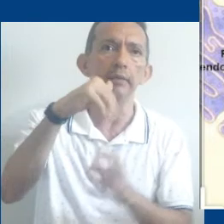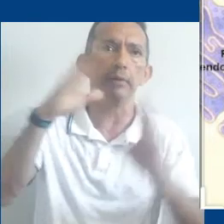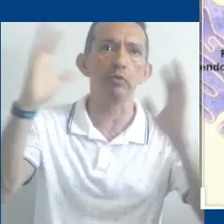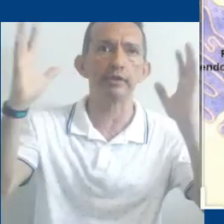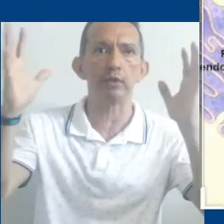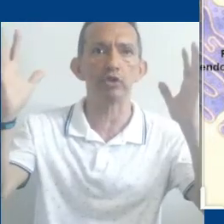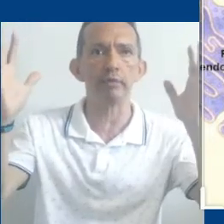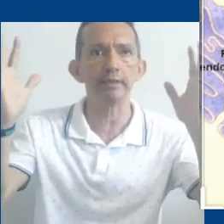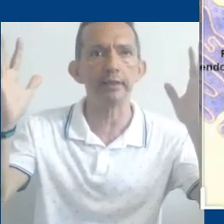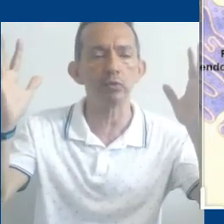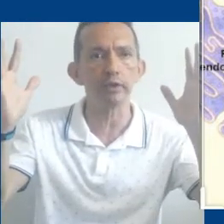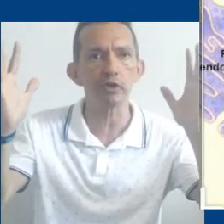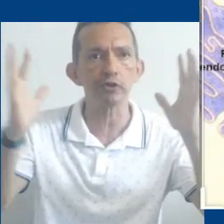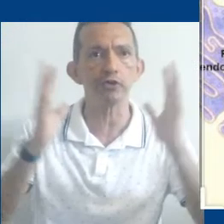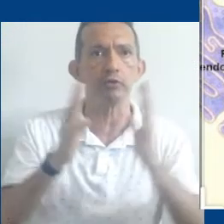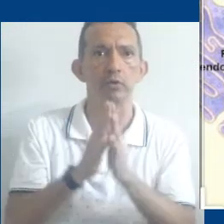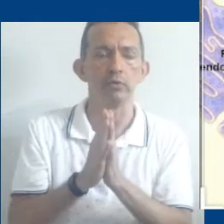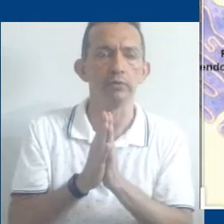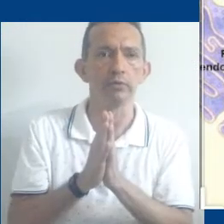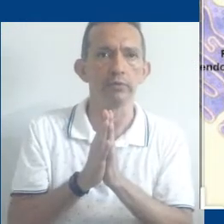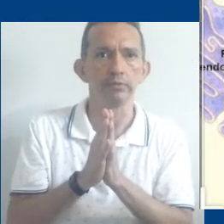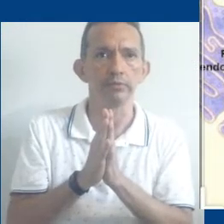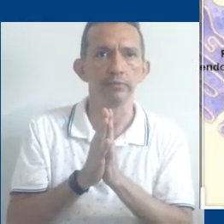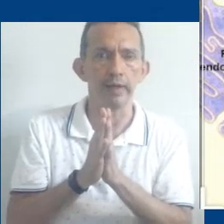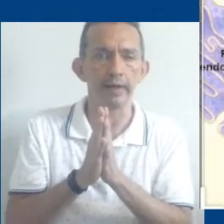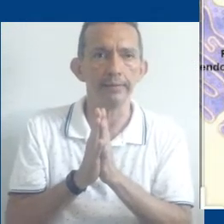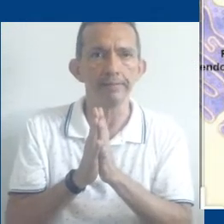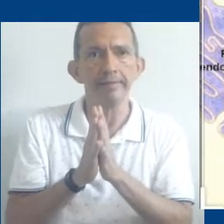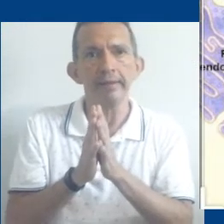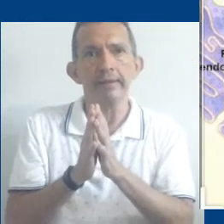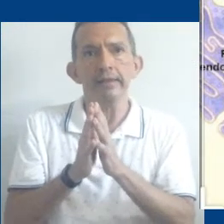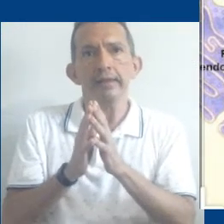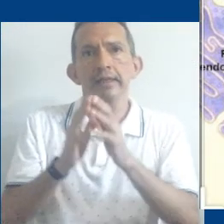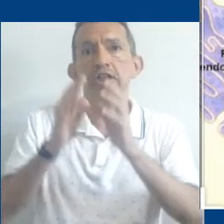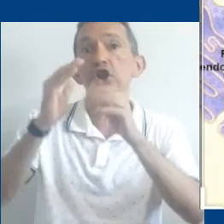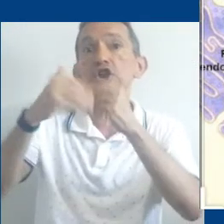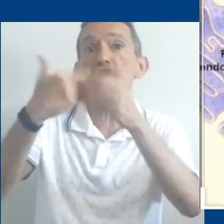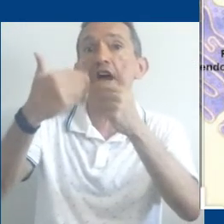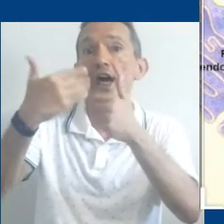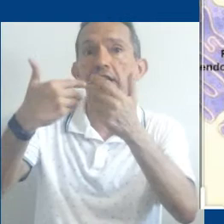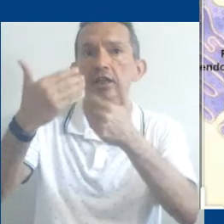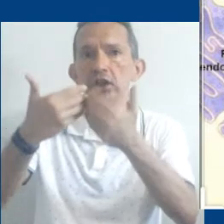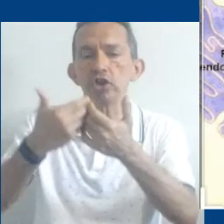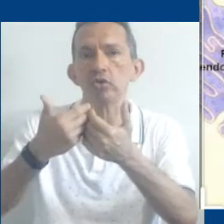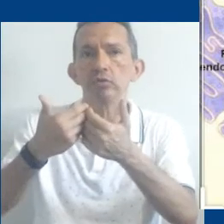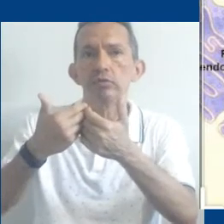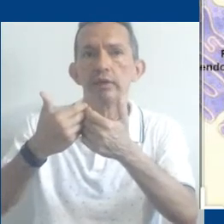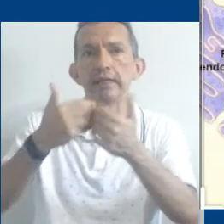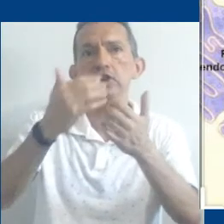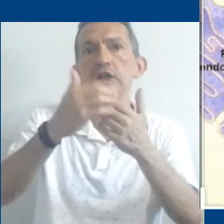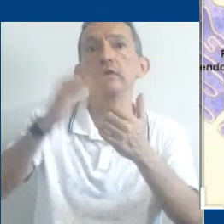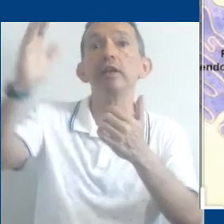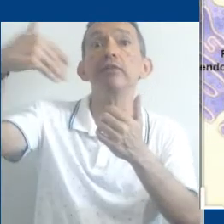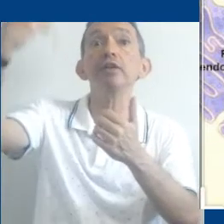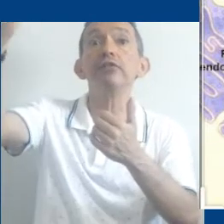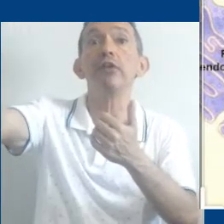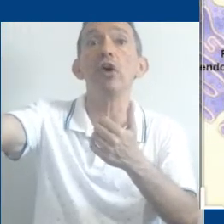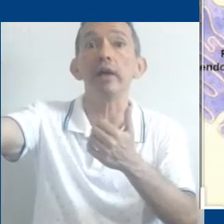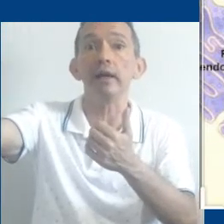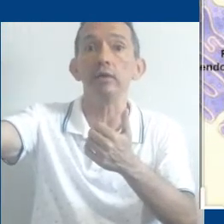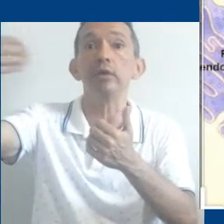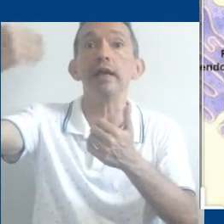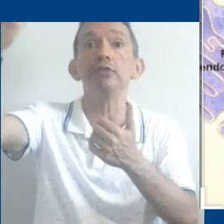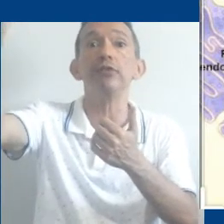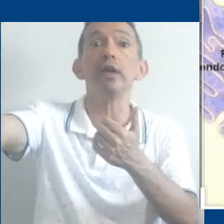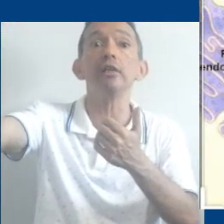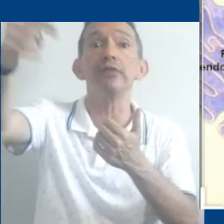né? Pelo ciclo chamado de ciclo lisossômico, tá? E digere isto, ele está digerindo aquilo que veio de